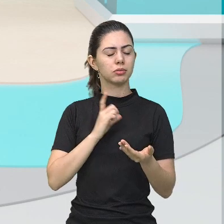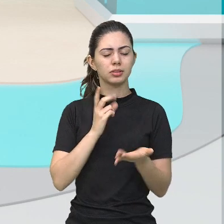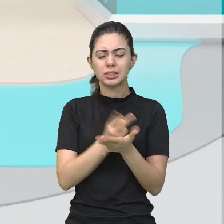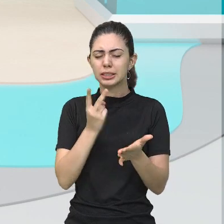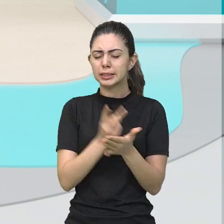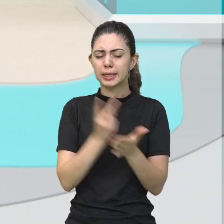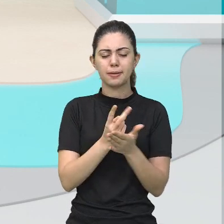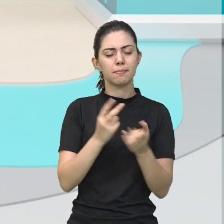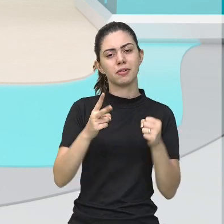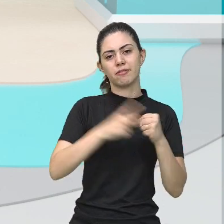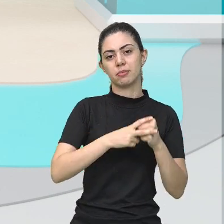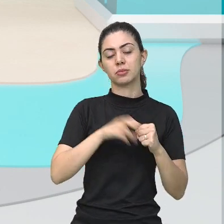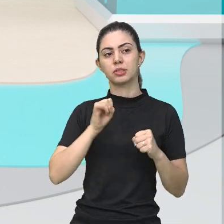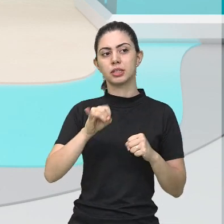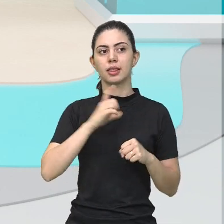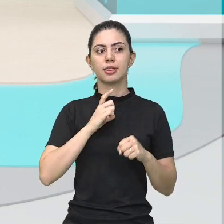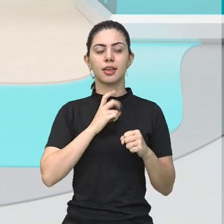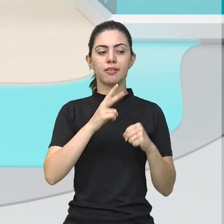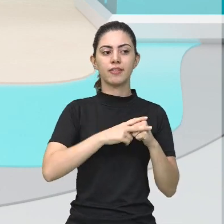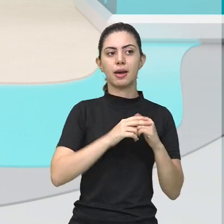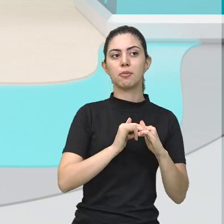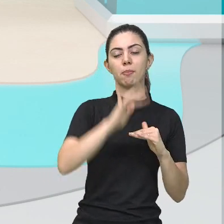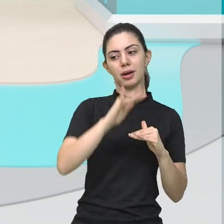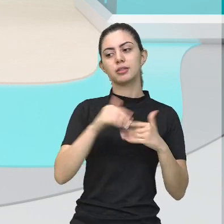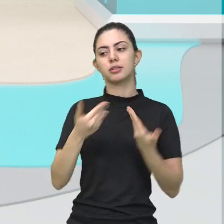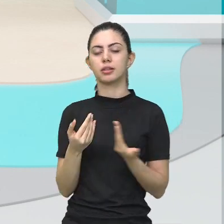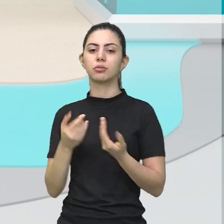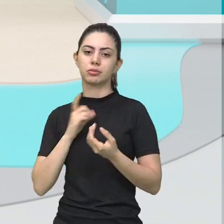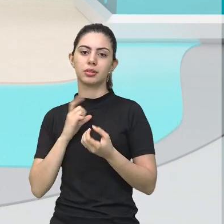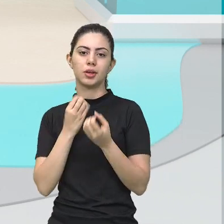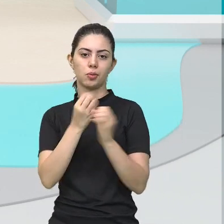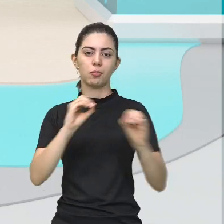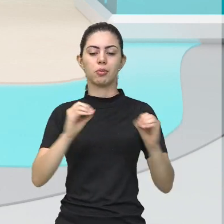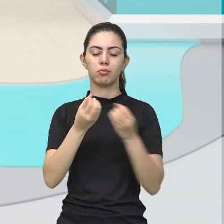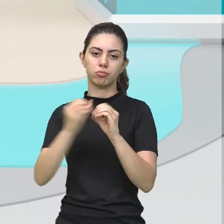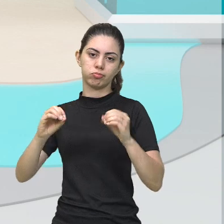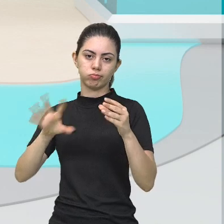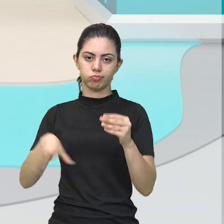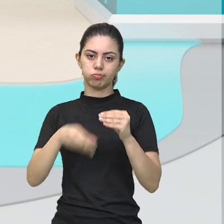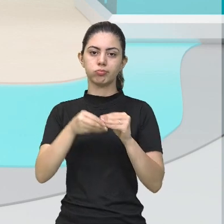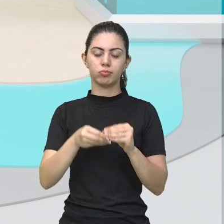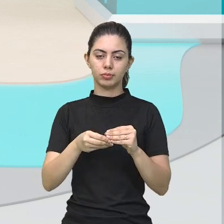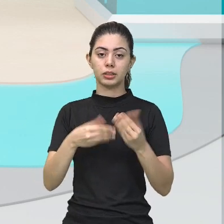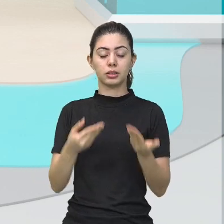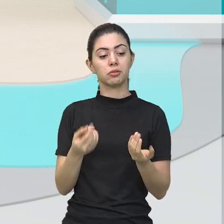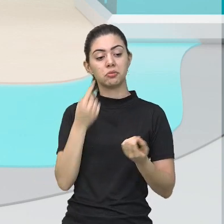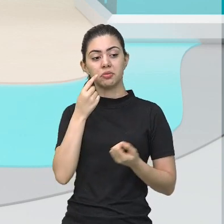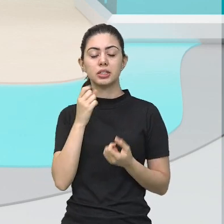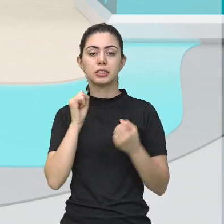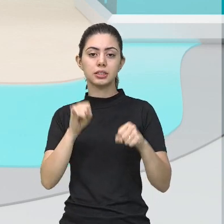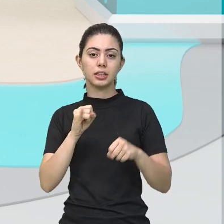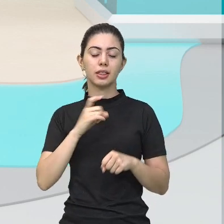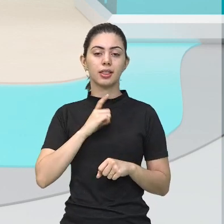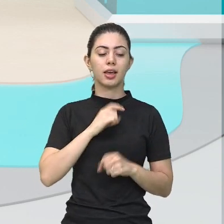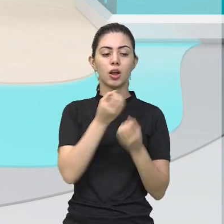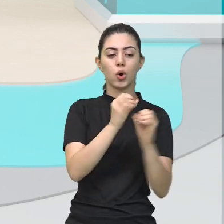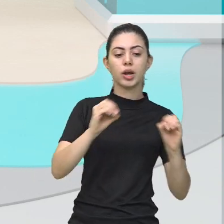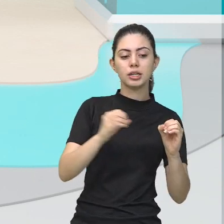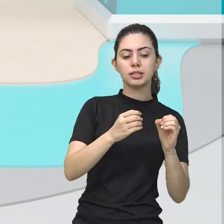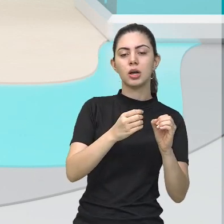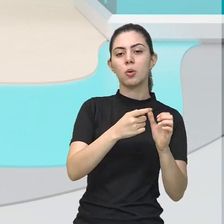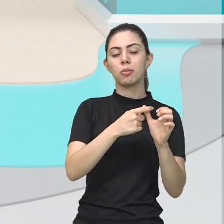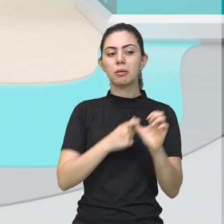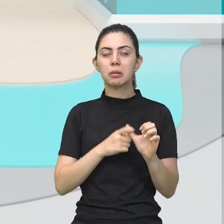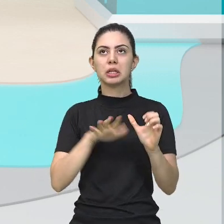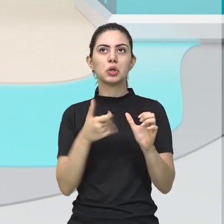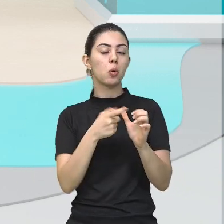se eu tenho mais de um verbo, eu tenho mais de uma oração, tenho um período composto, e aí me resta saber se uma oração ela é independente ou se ela está dependendo